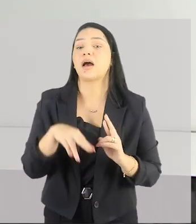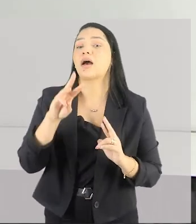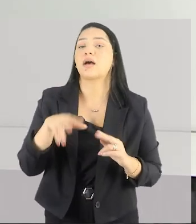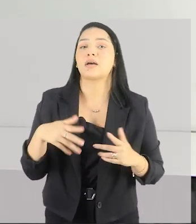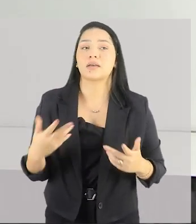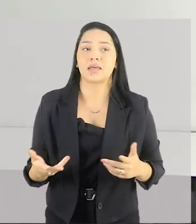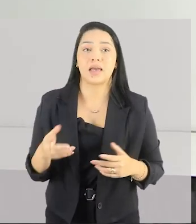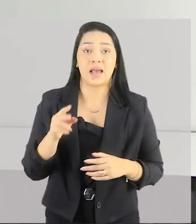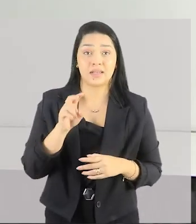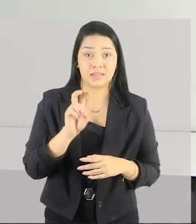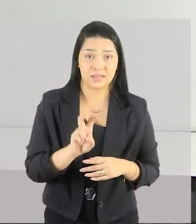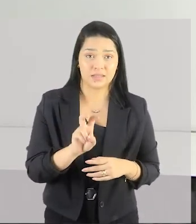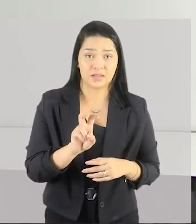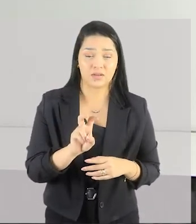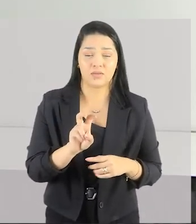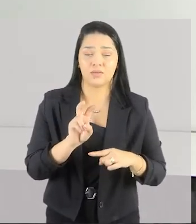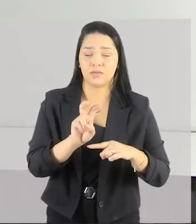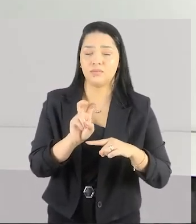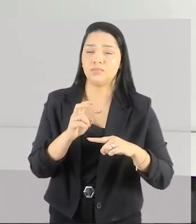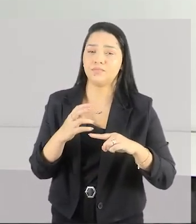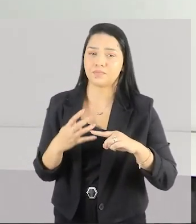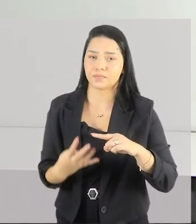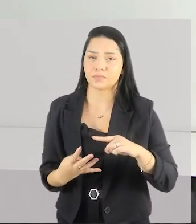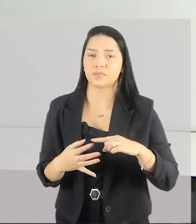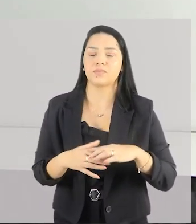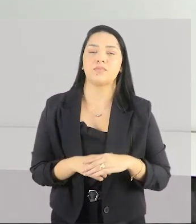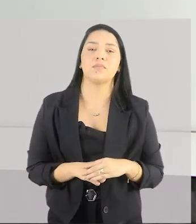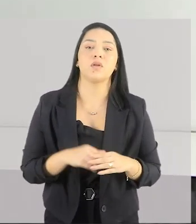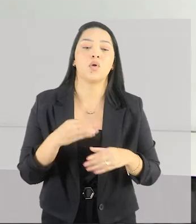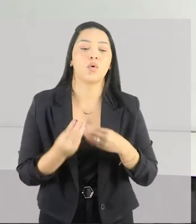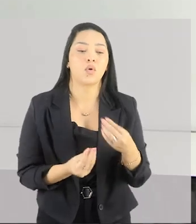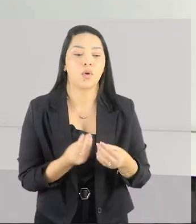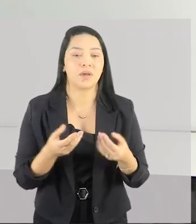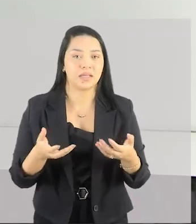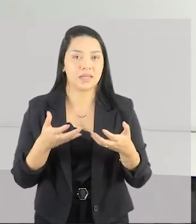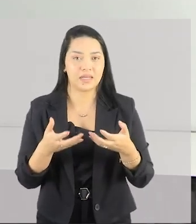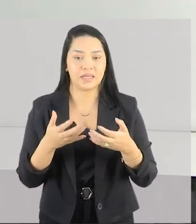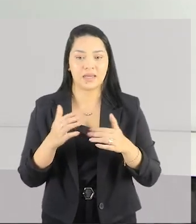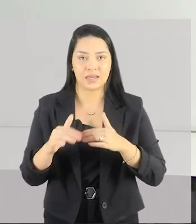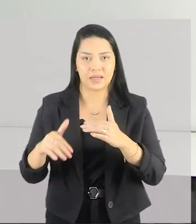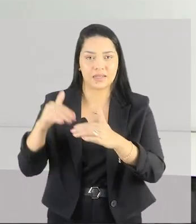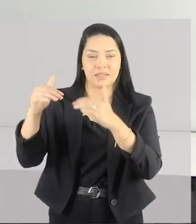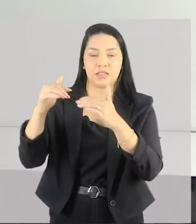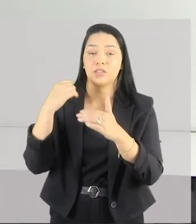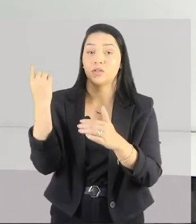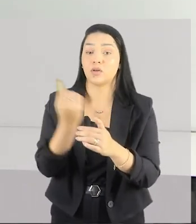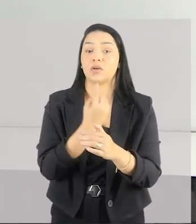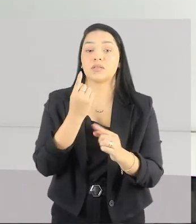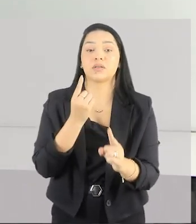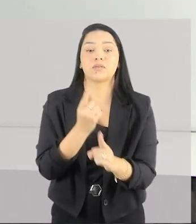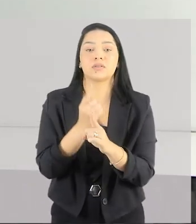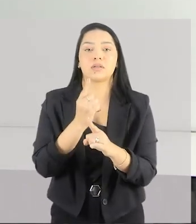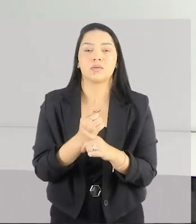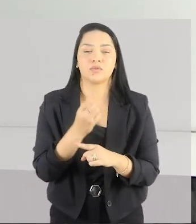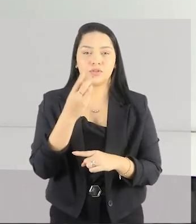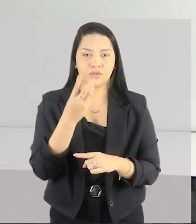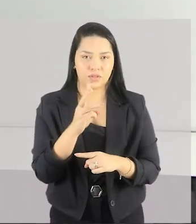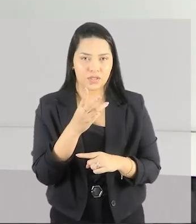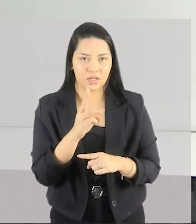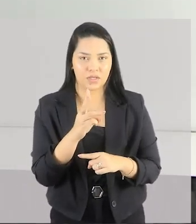A 5/4, ok? Então, como ele queria em ordem crescente, nós encontramos